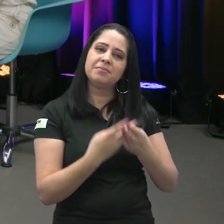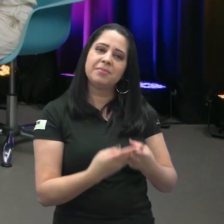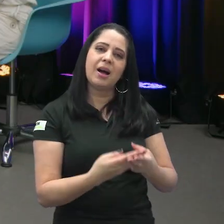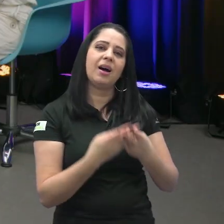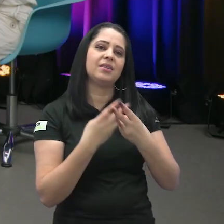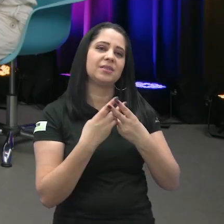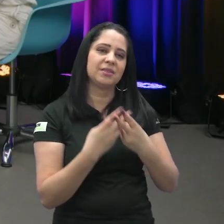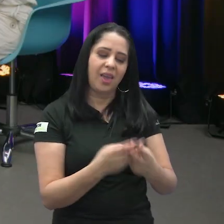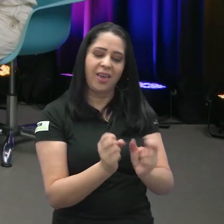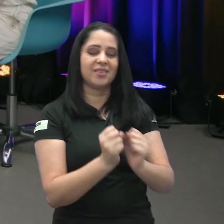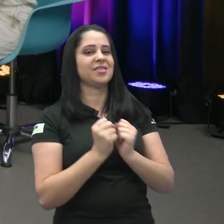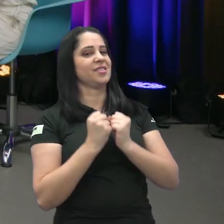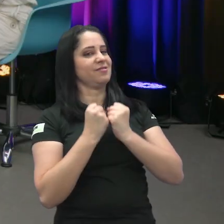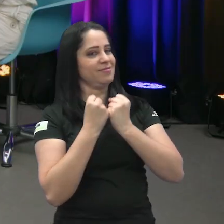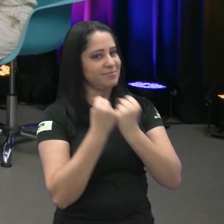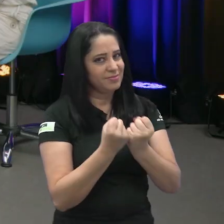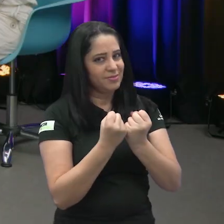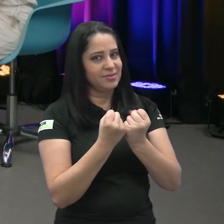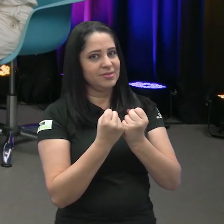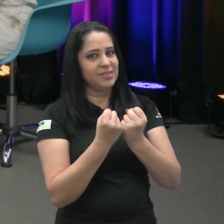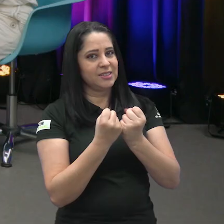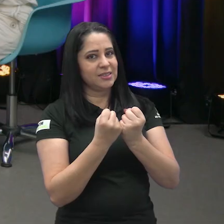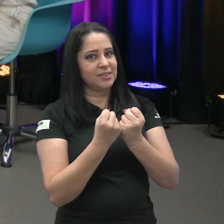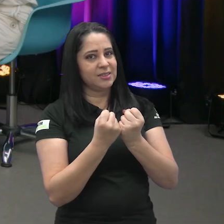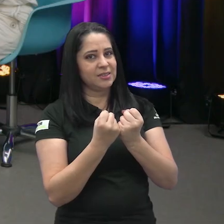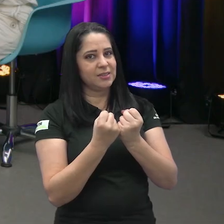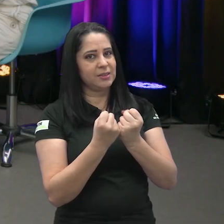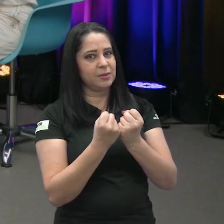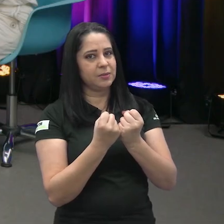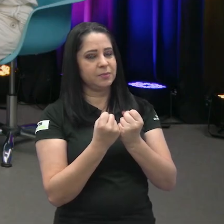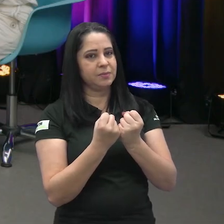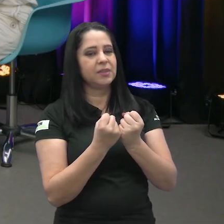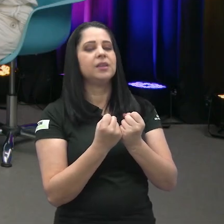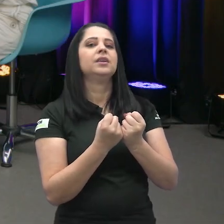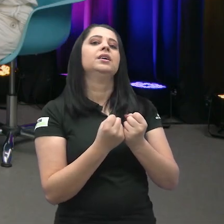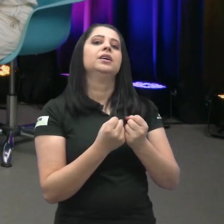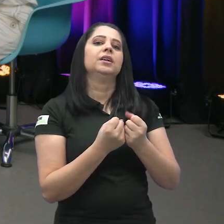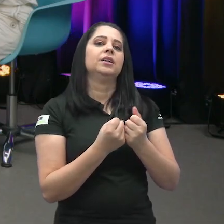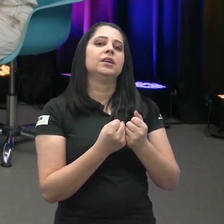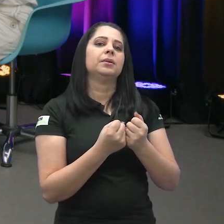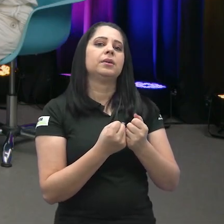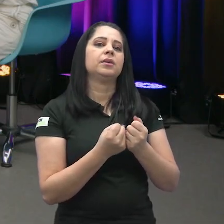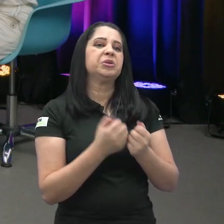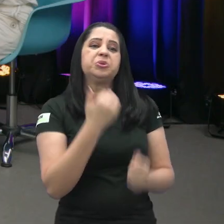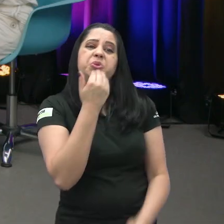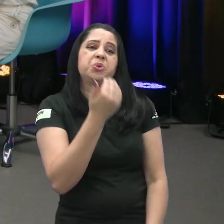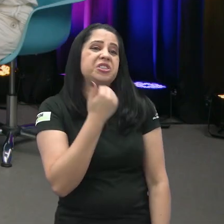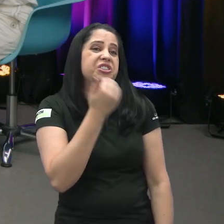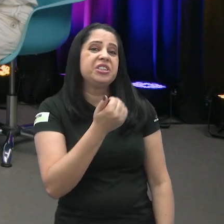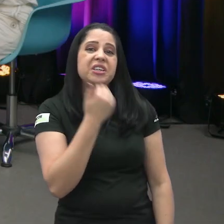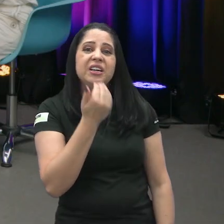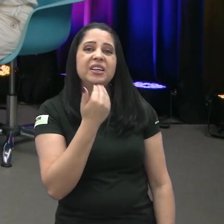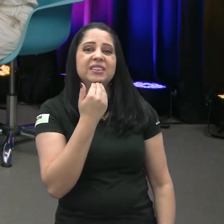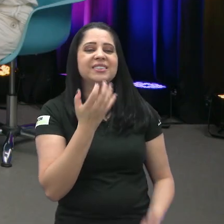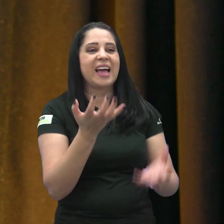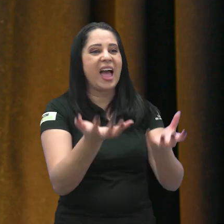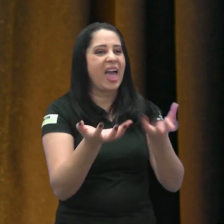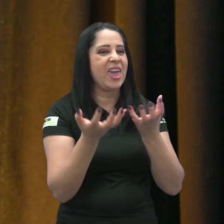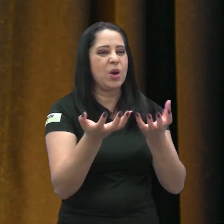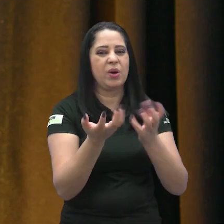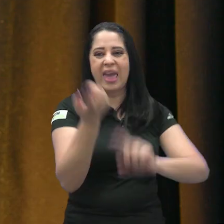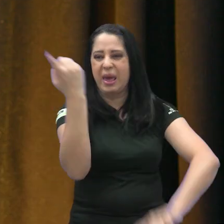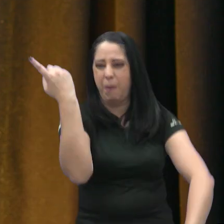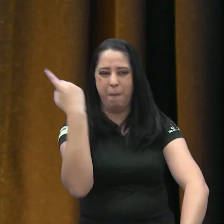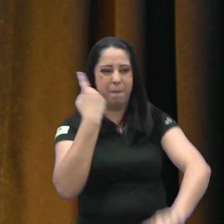muita paciência, muita determinação em alguns pontos tranquilos, né? Não adianta querer